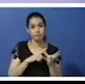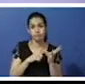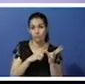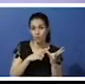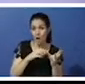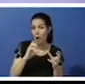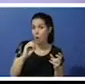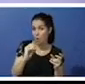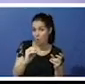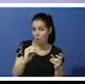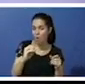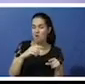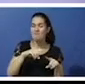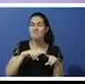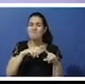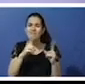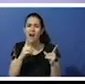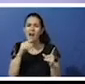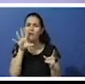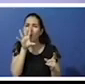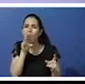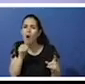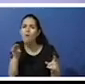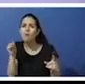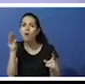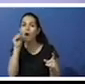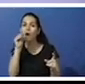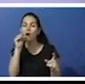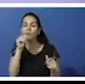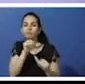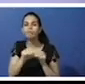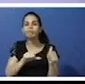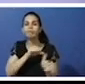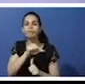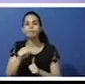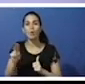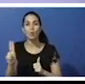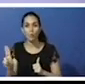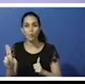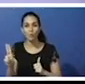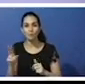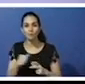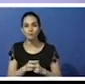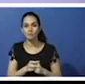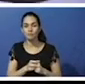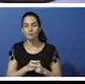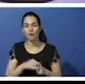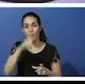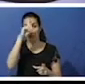O, mas quando eu falo, se transforma em U. Amarelo,